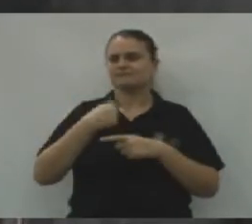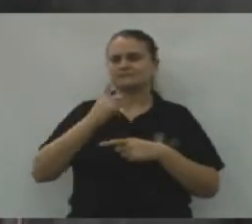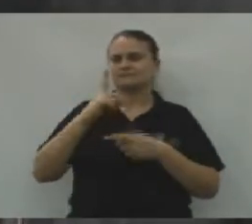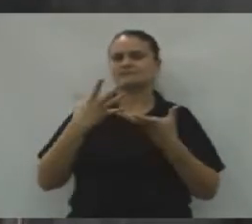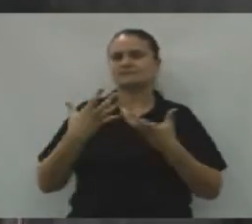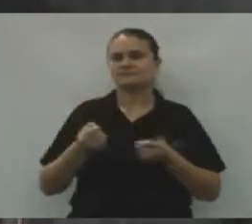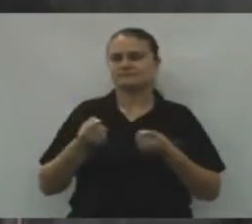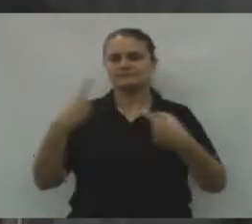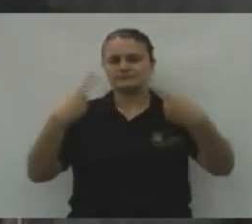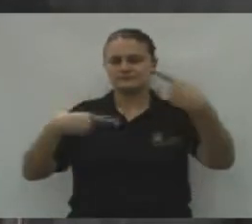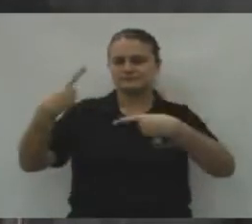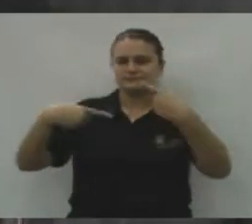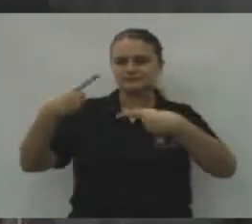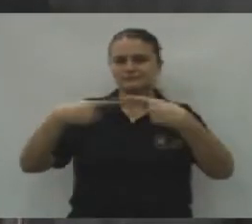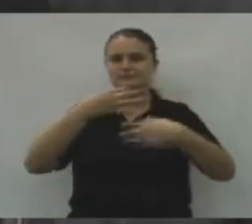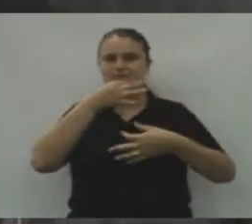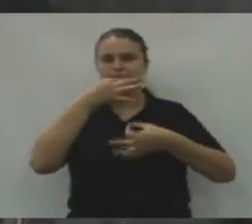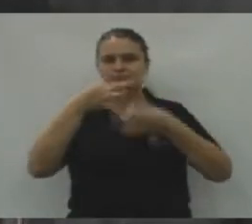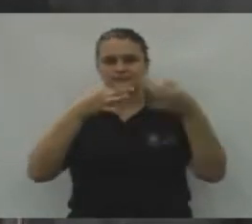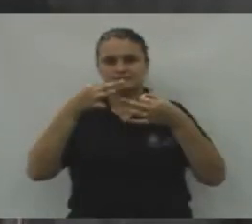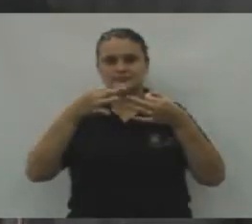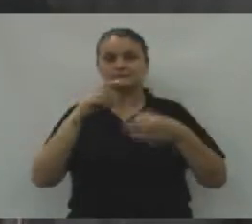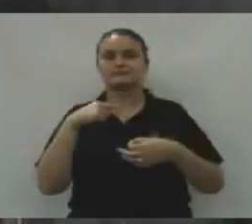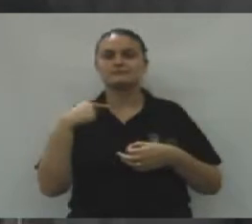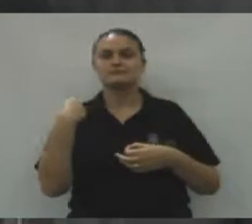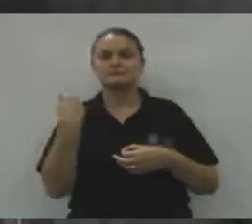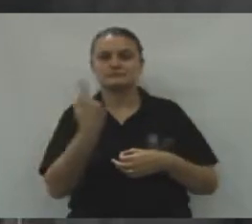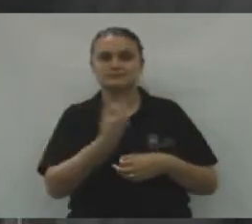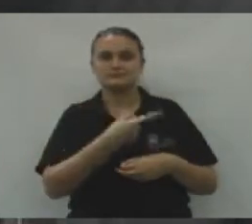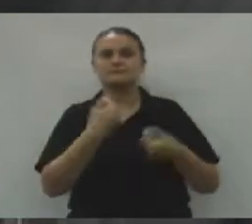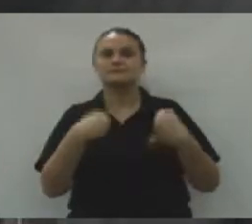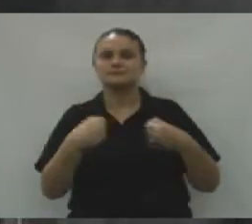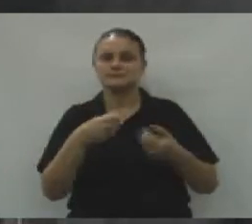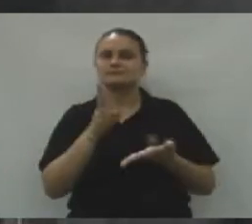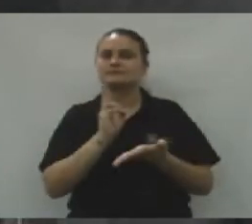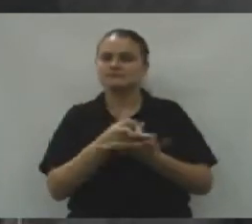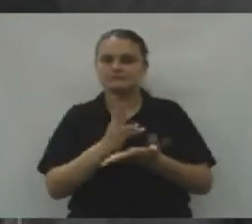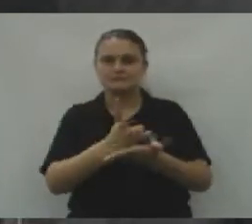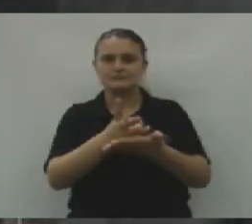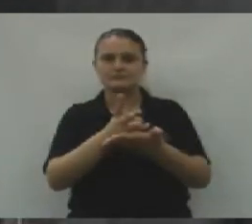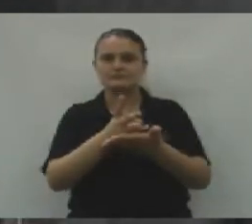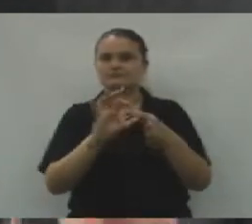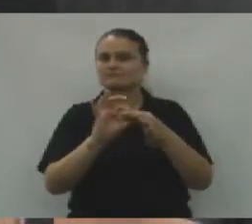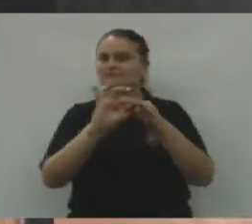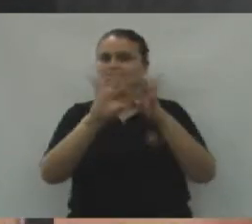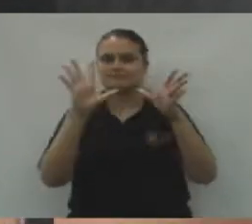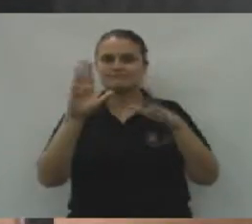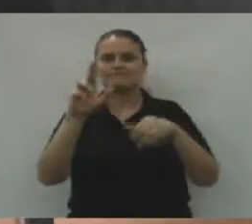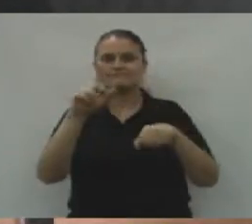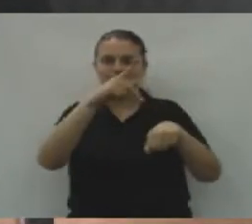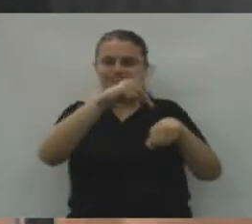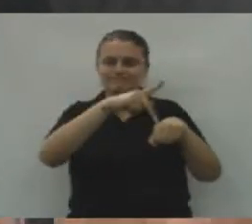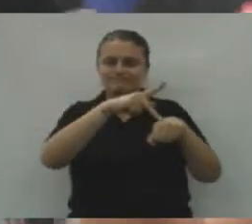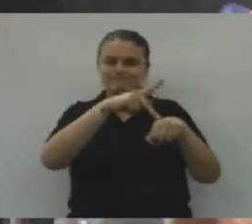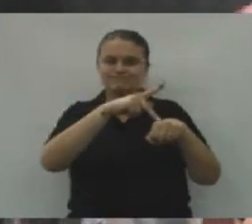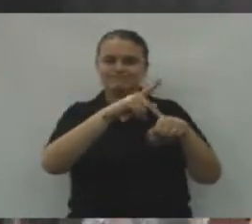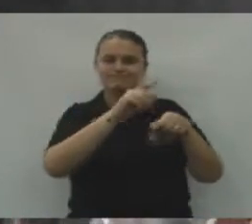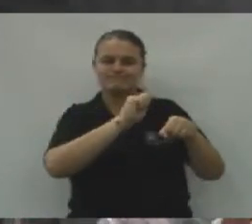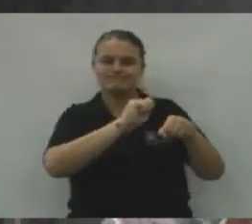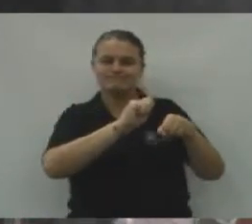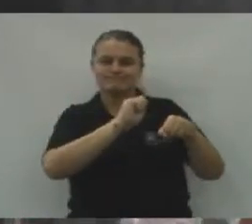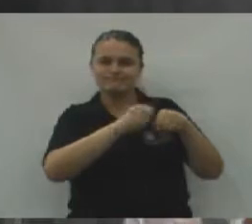o que nós pensamos. Nós devemos ser como uma pedra lapidada